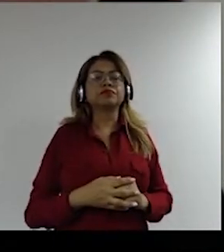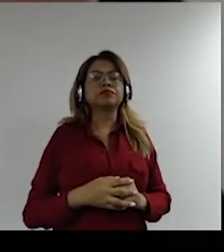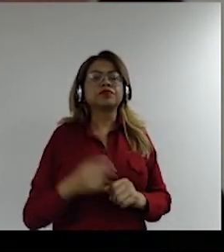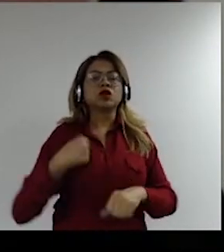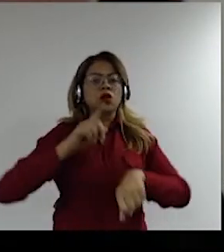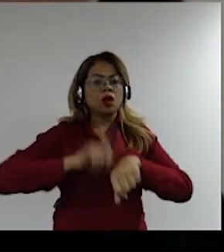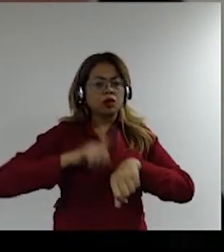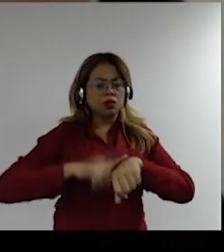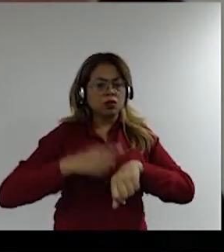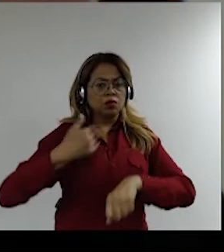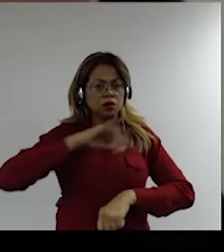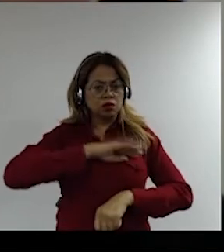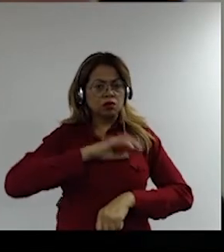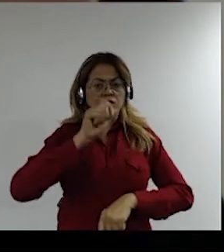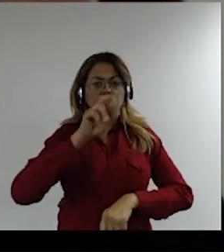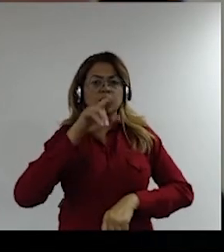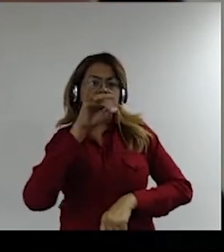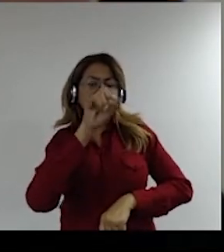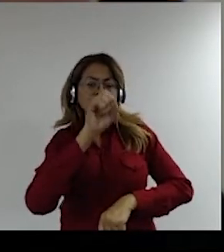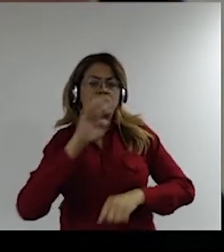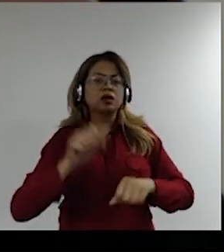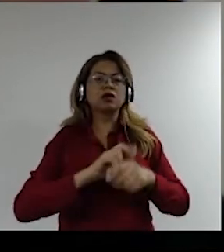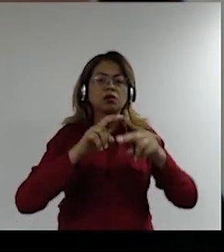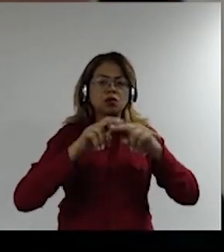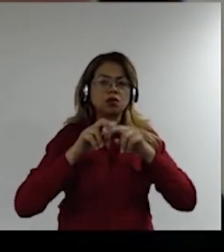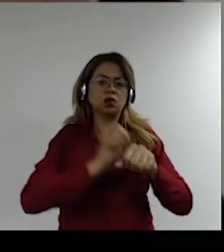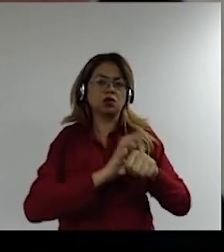Esse momento de crise pandêmica